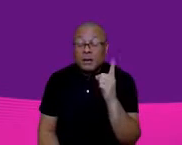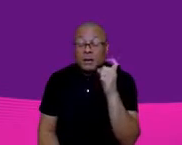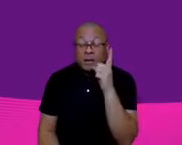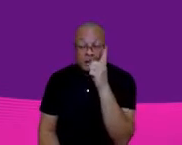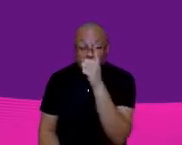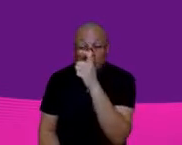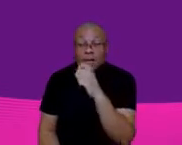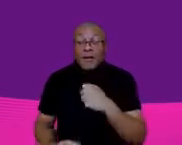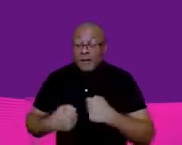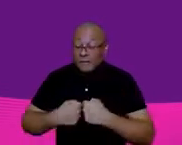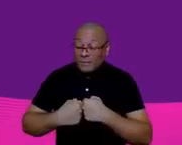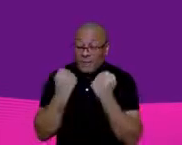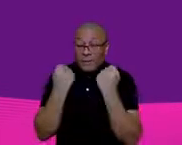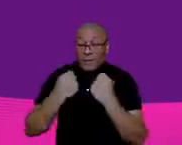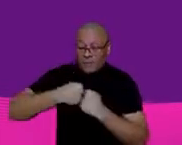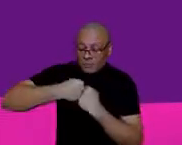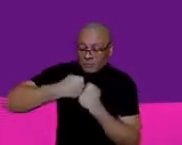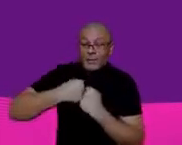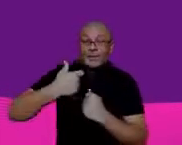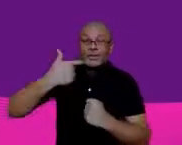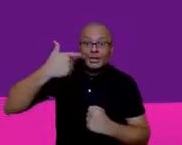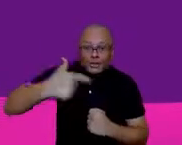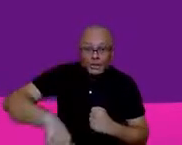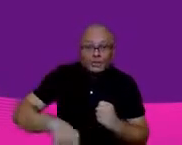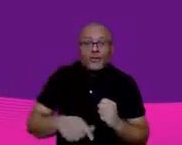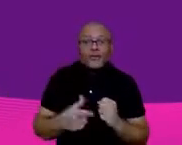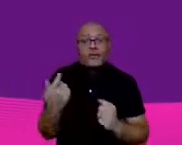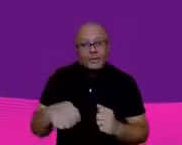novamente, eu preciso chegar a um resultado